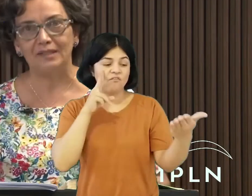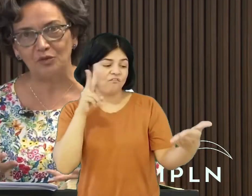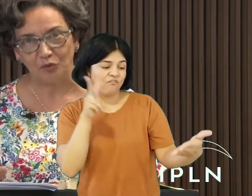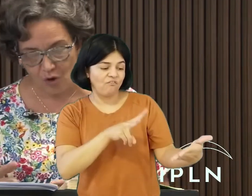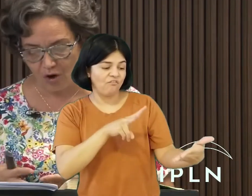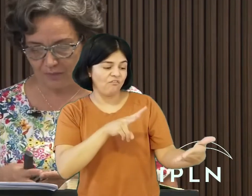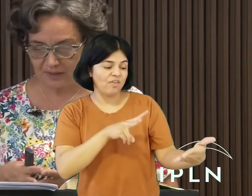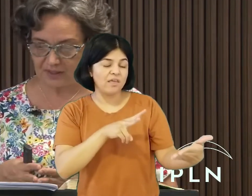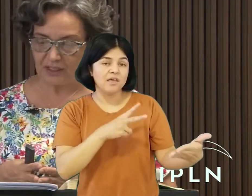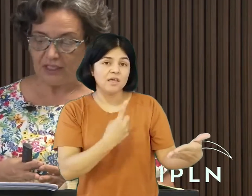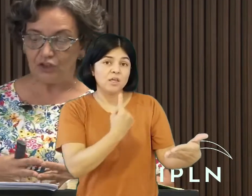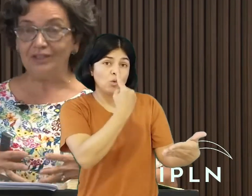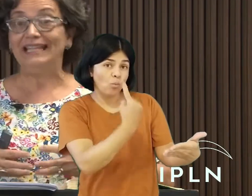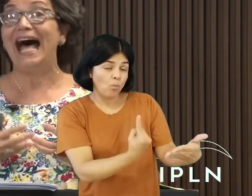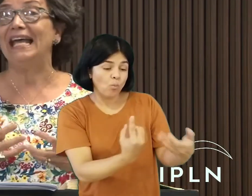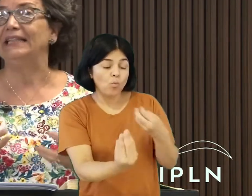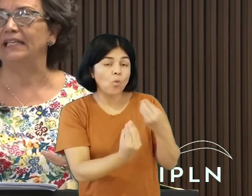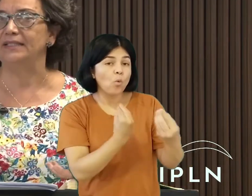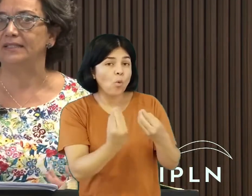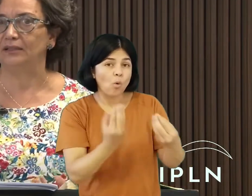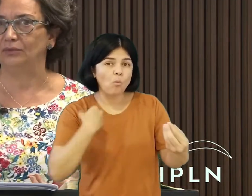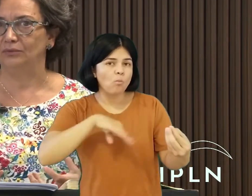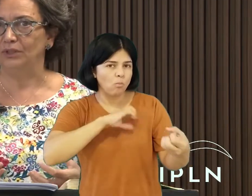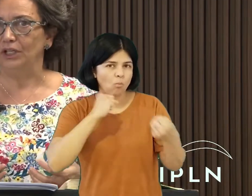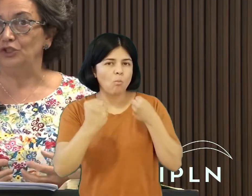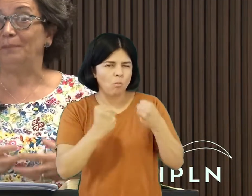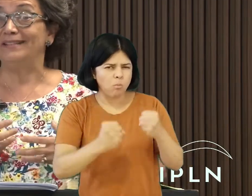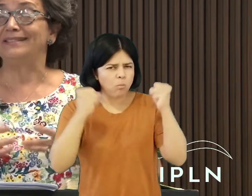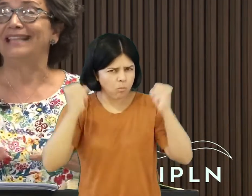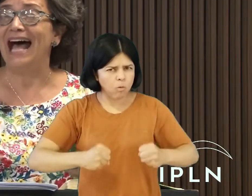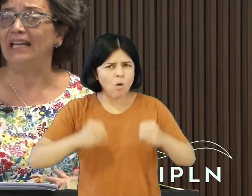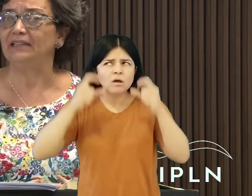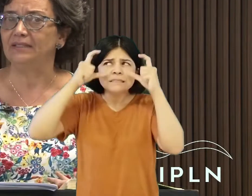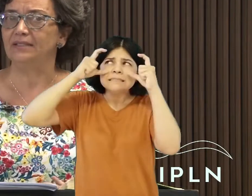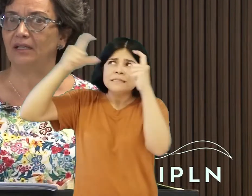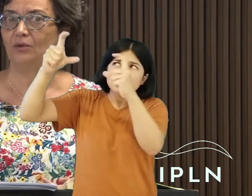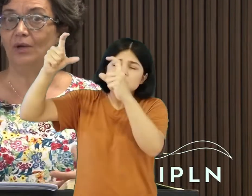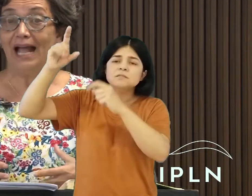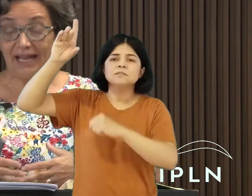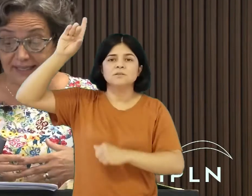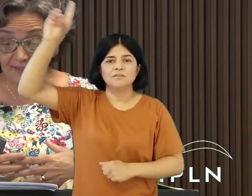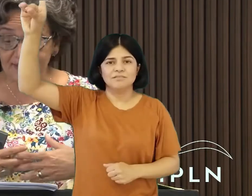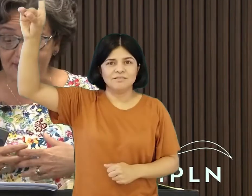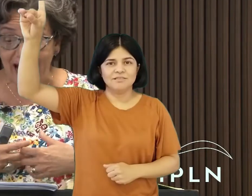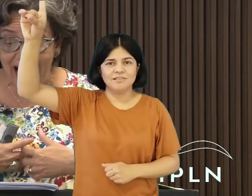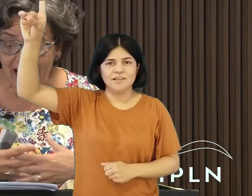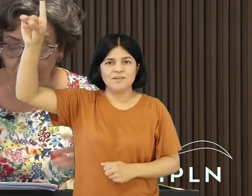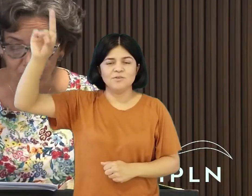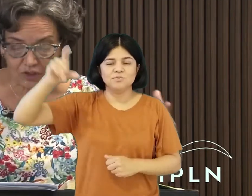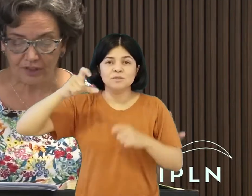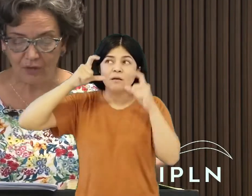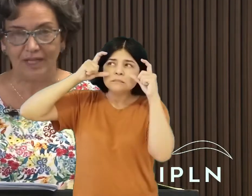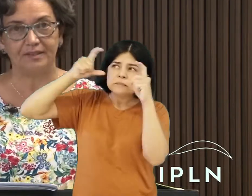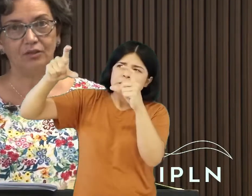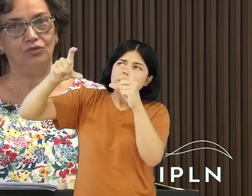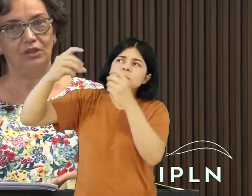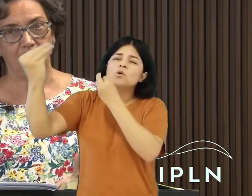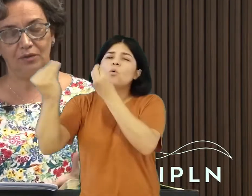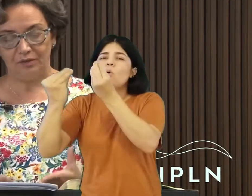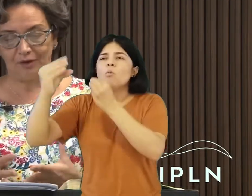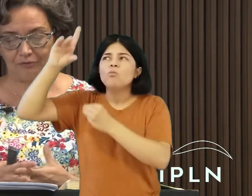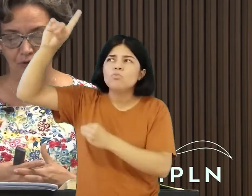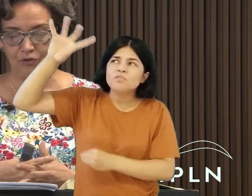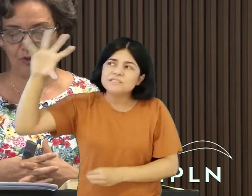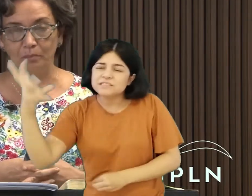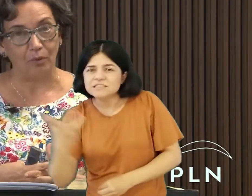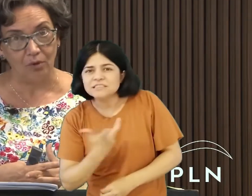uma das formas de dar atenção, de prestar atenção a esses atos de salvação de Deus